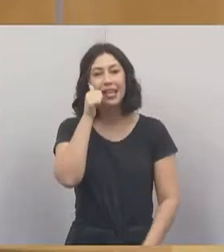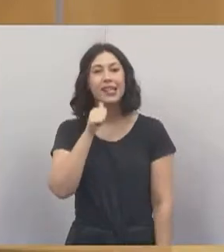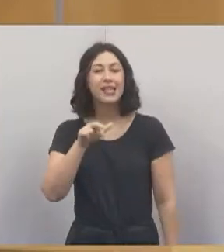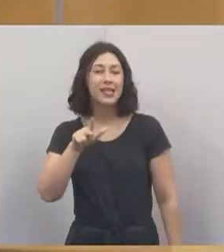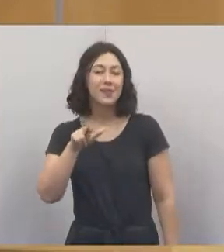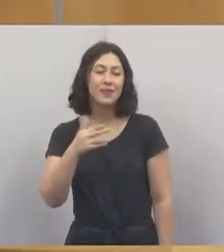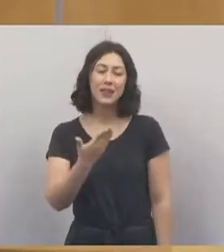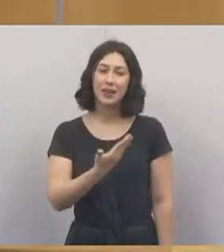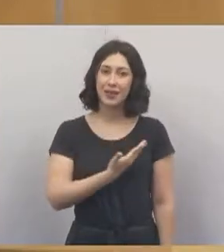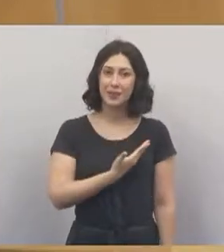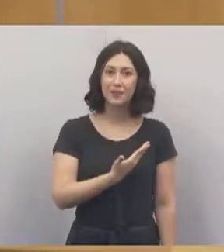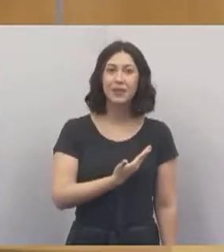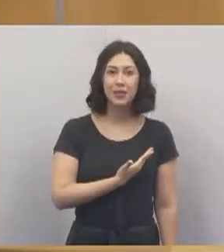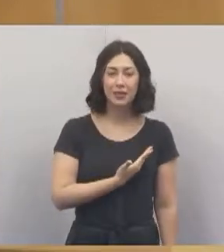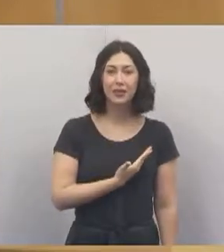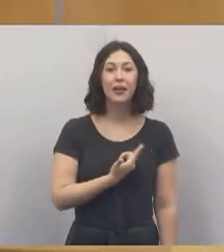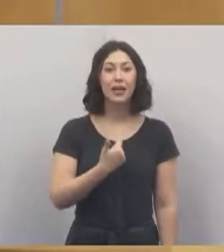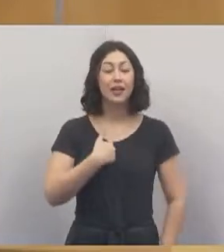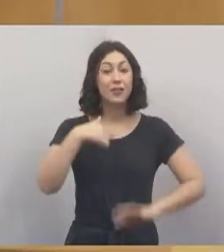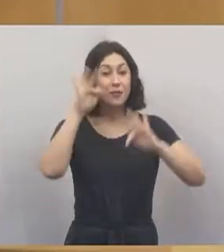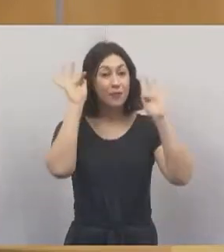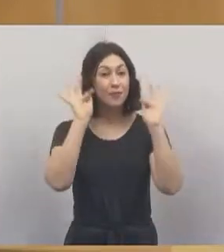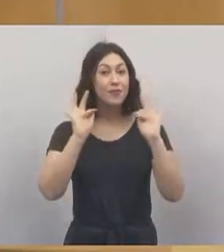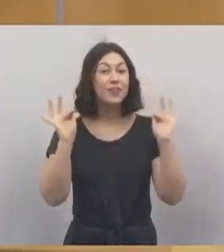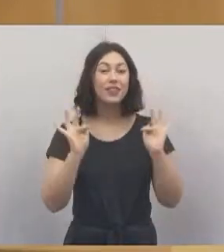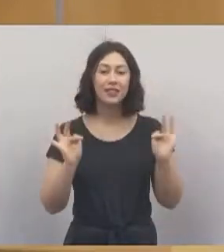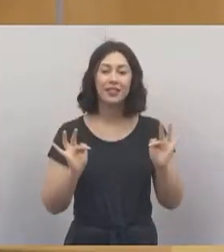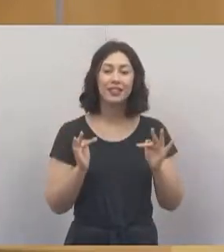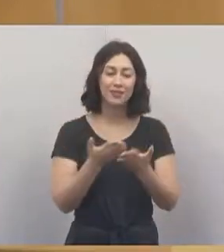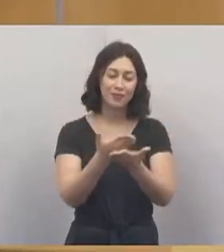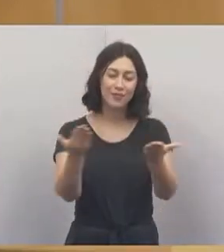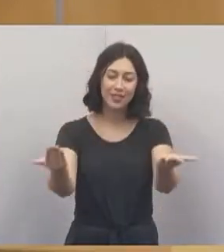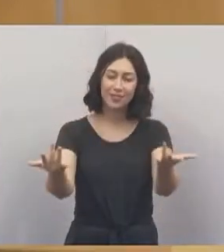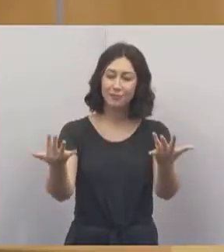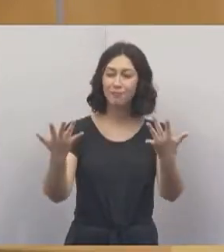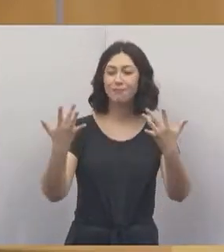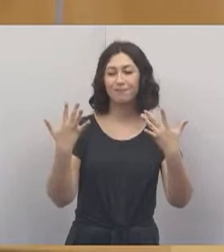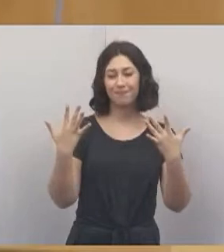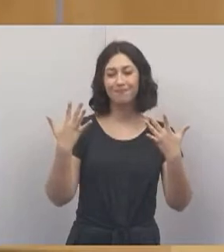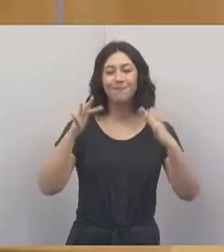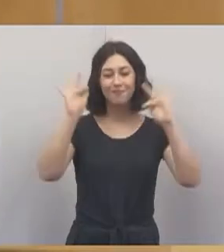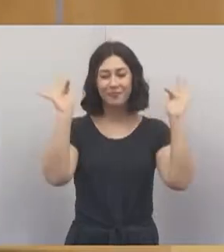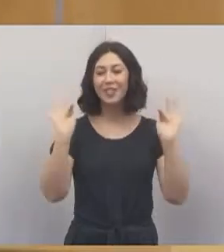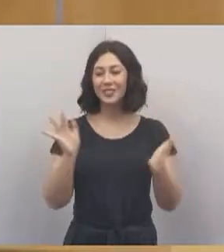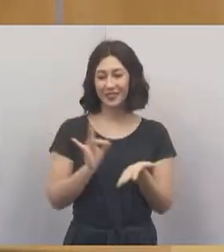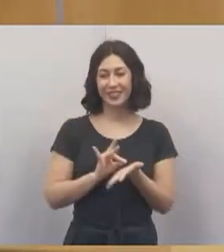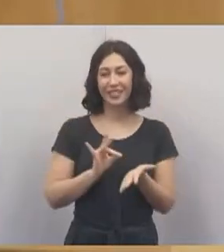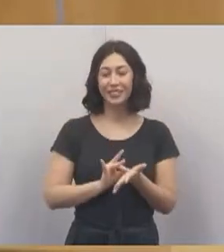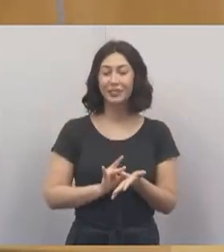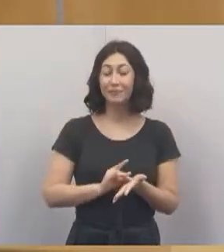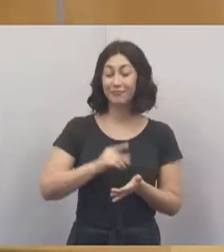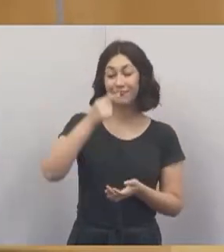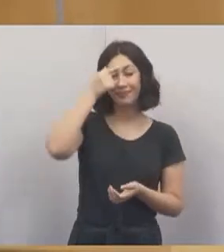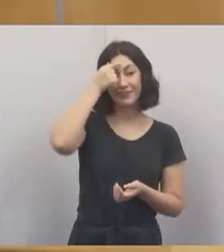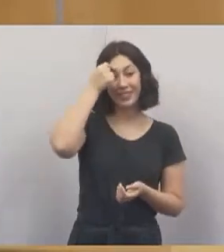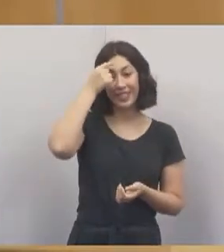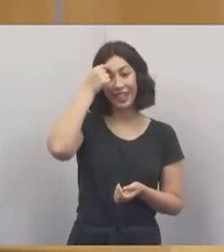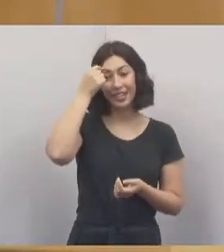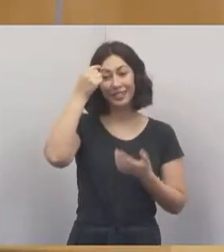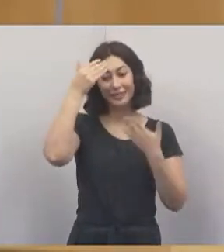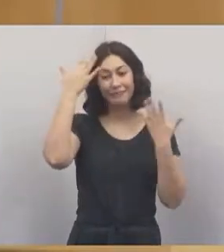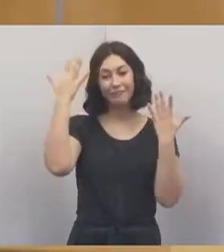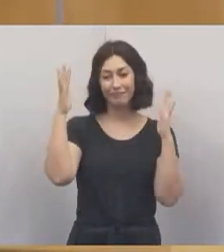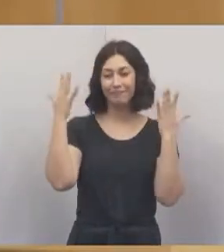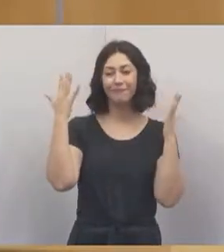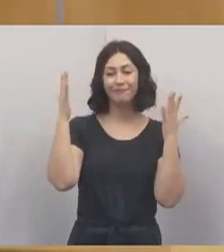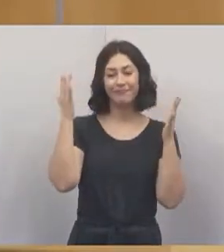estão ali. E eu fico feliz por vocês terem vindo aqui, muito feliz mesmo, gente. Seu Sasaki, parabéns pelo decreto,